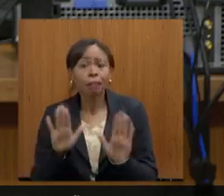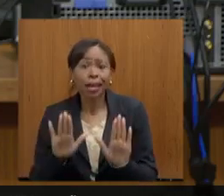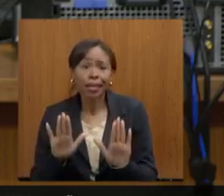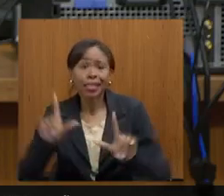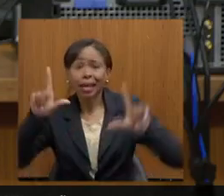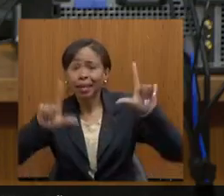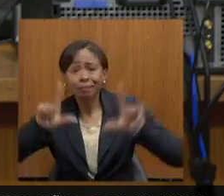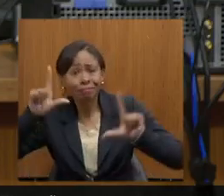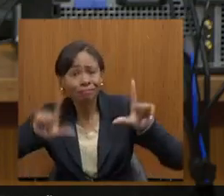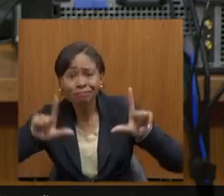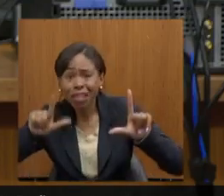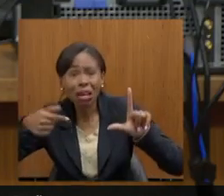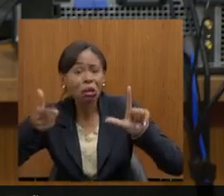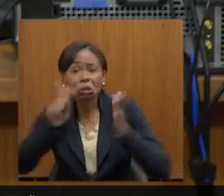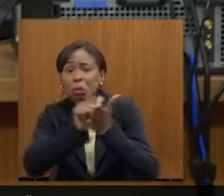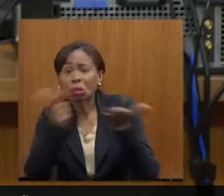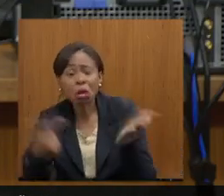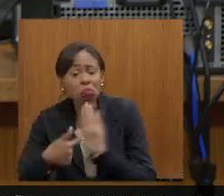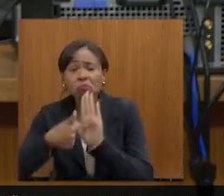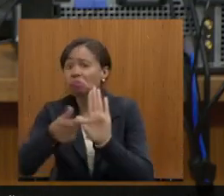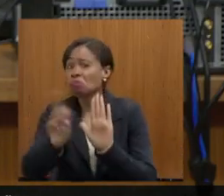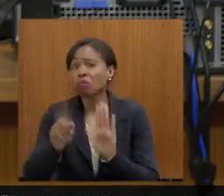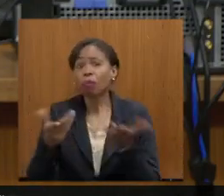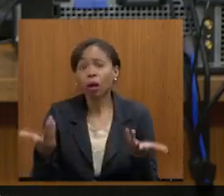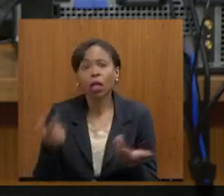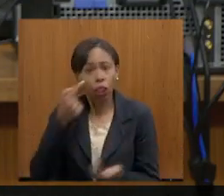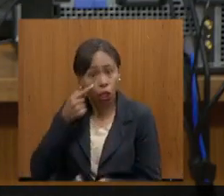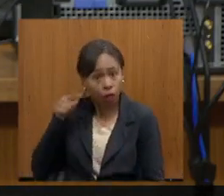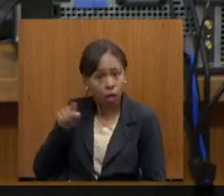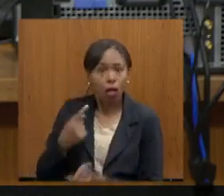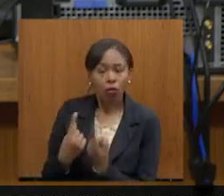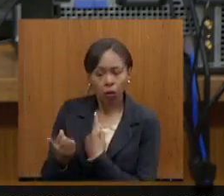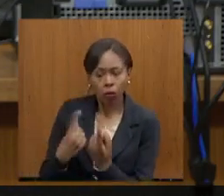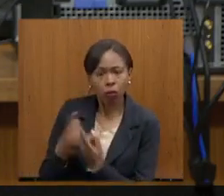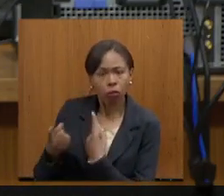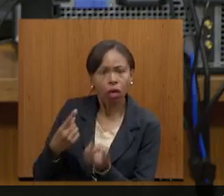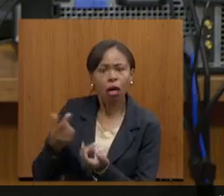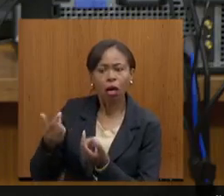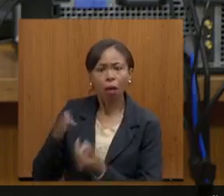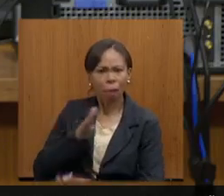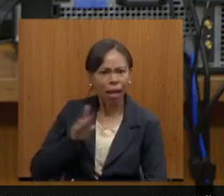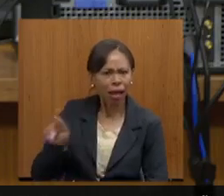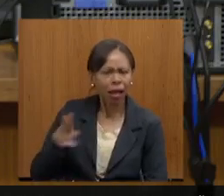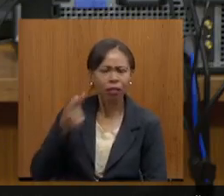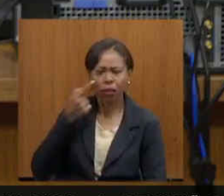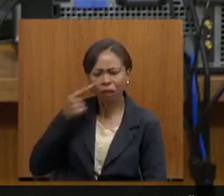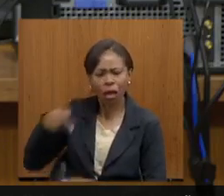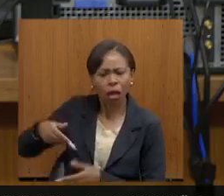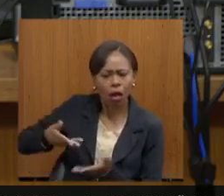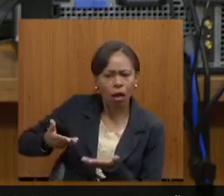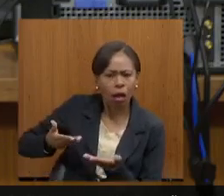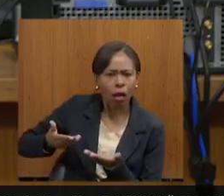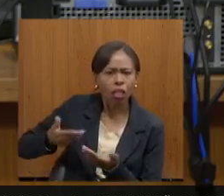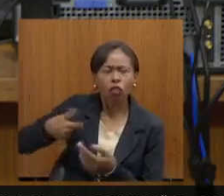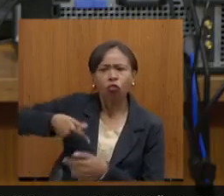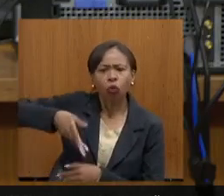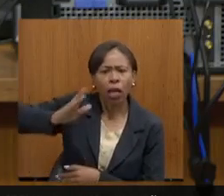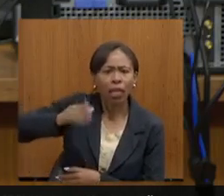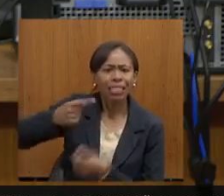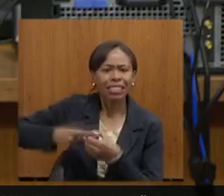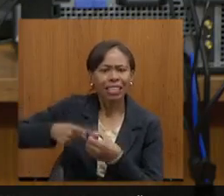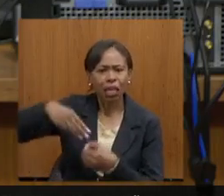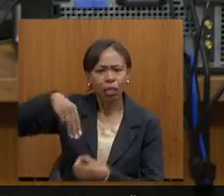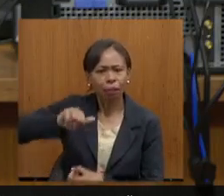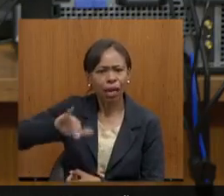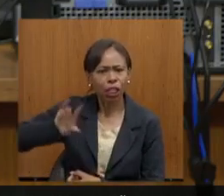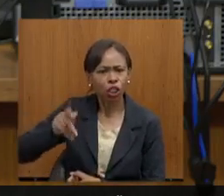infelizmente não tá mostrando é só sair pelas rodovias já tá geralmente quando a gente abriu amanhã eu quero preciso ir lá na cidade de Machado eu tenho que